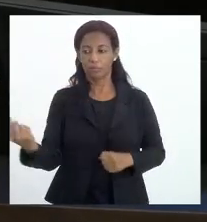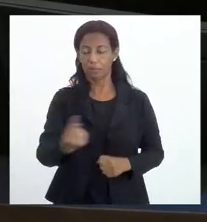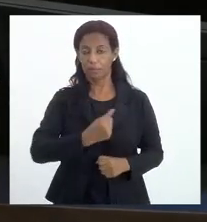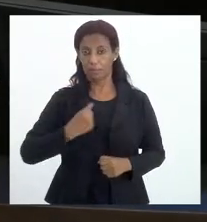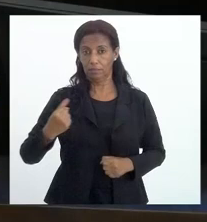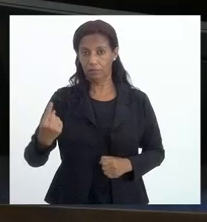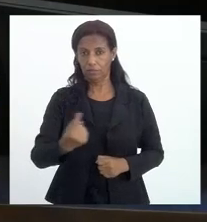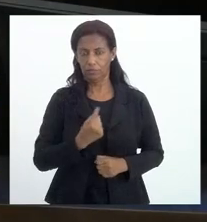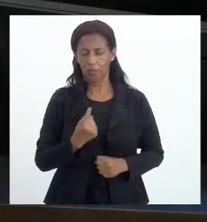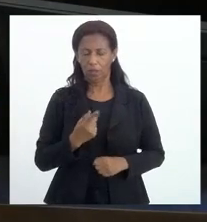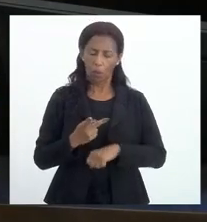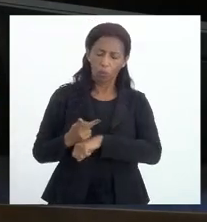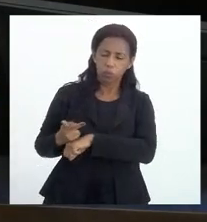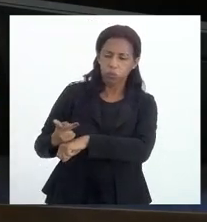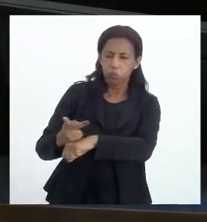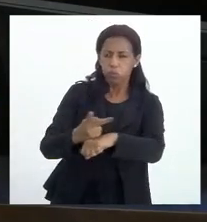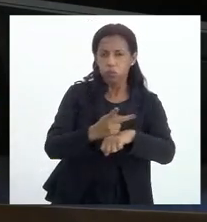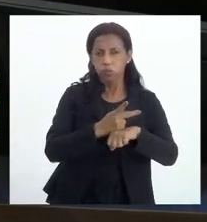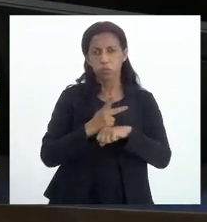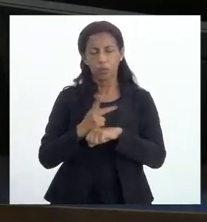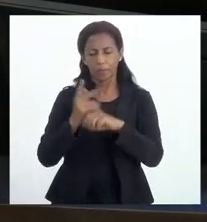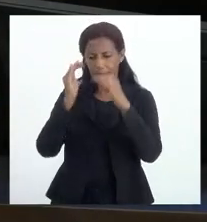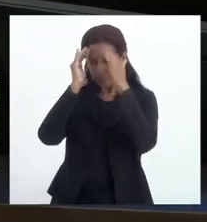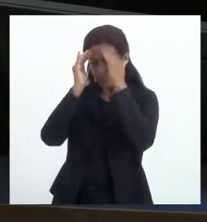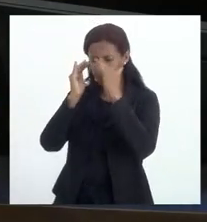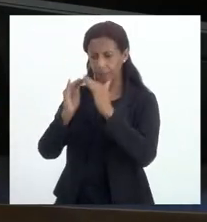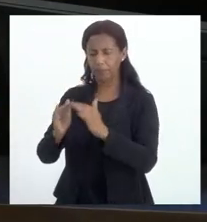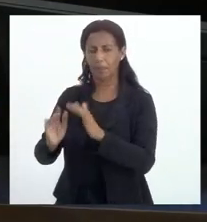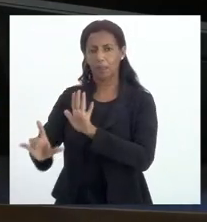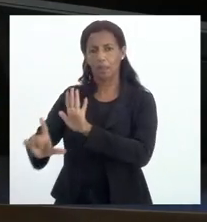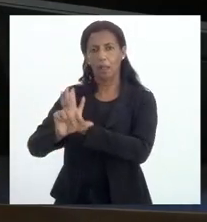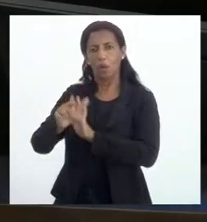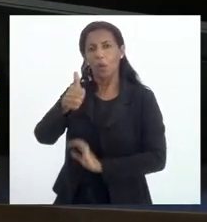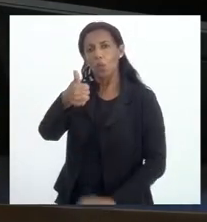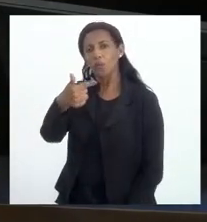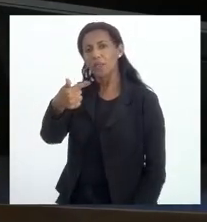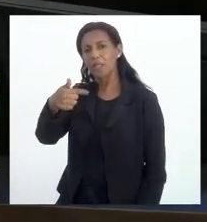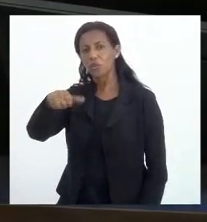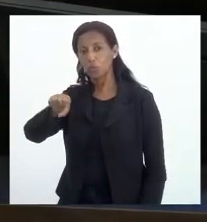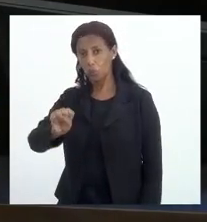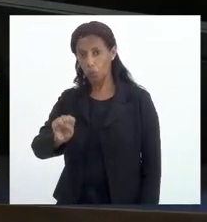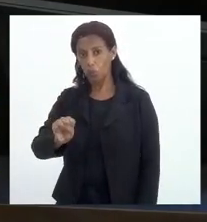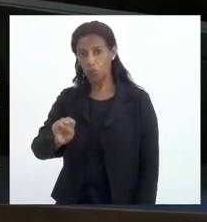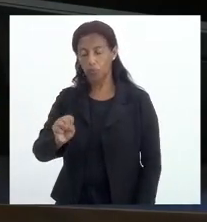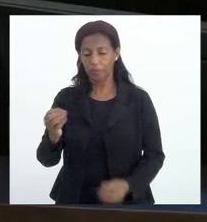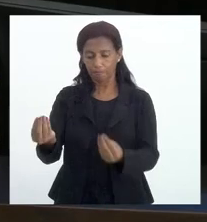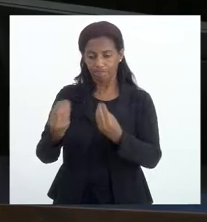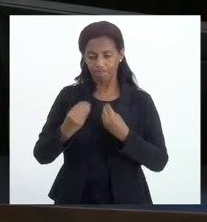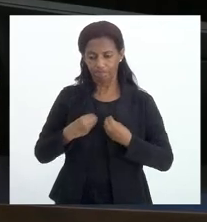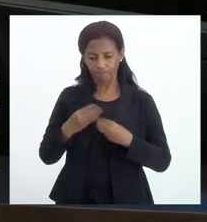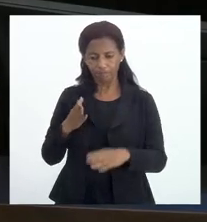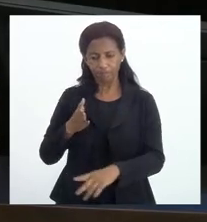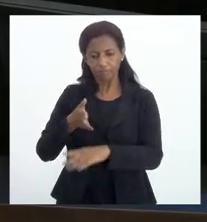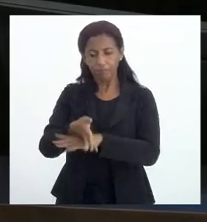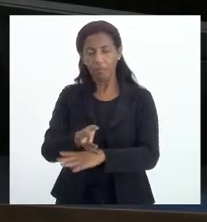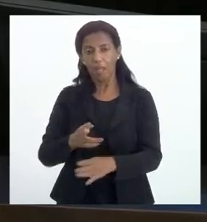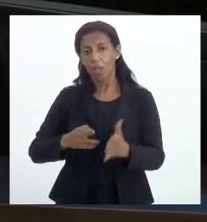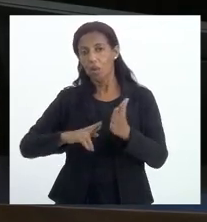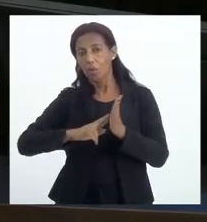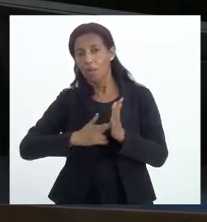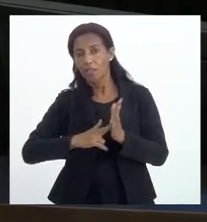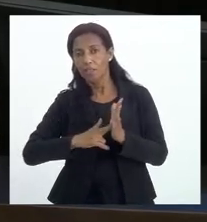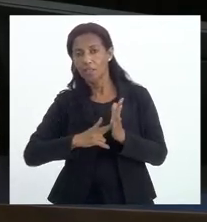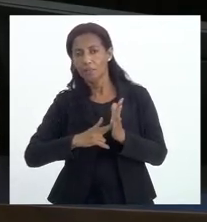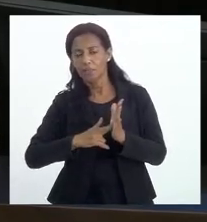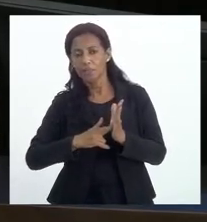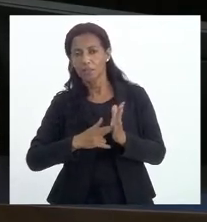estamos buscando cumprir essa Lei 178, que nos permite entrar no regime de recuperação